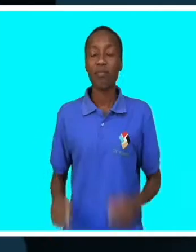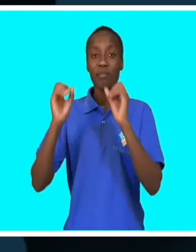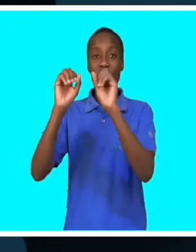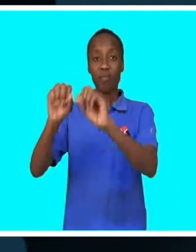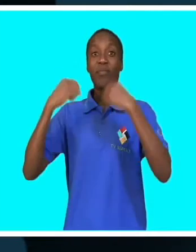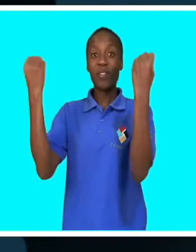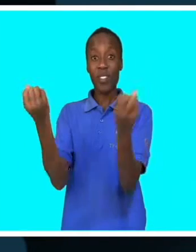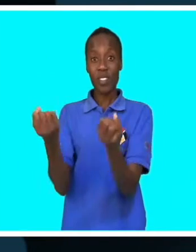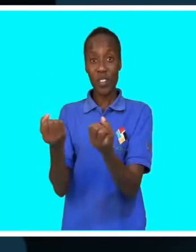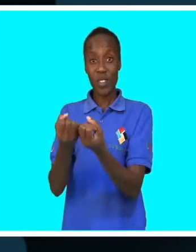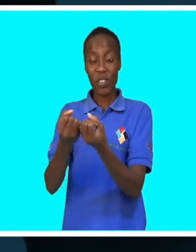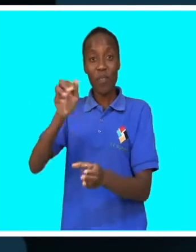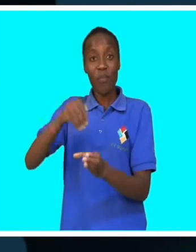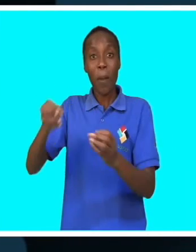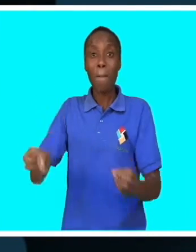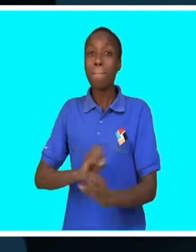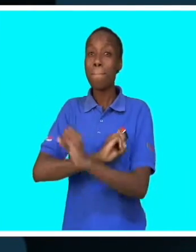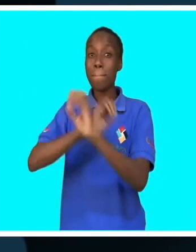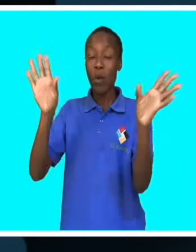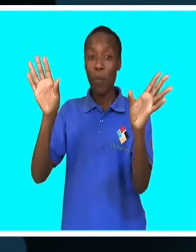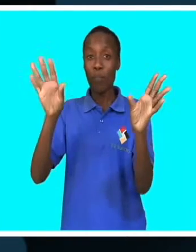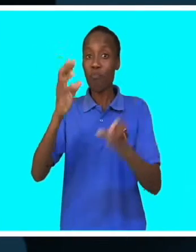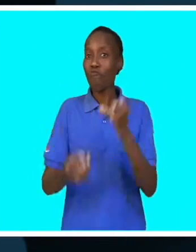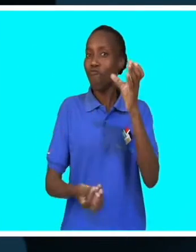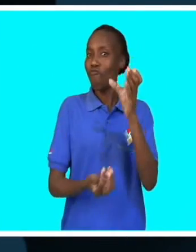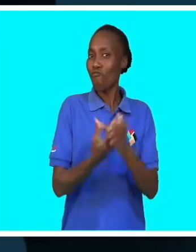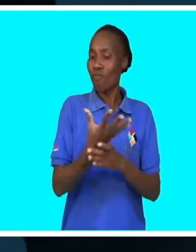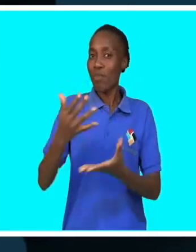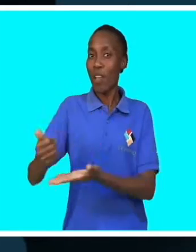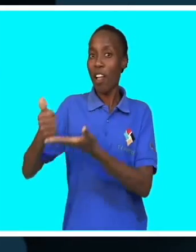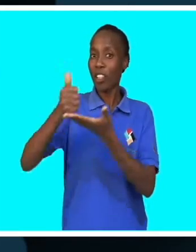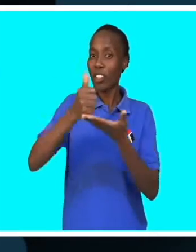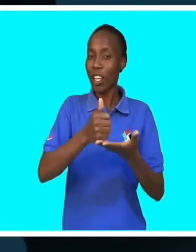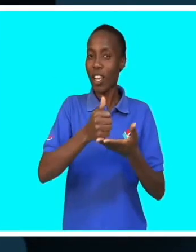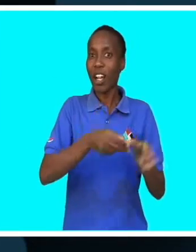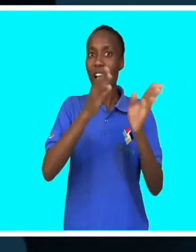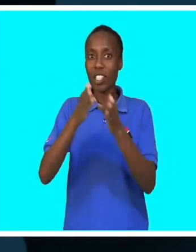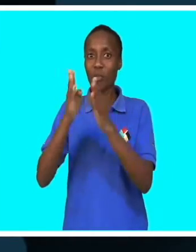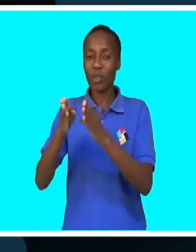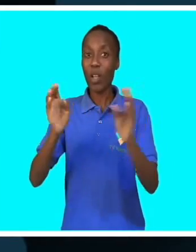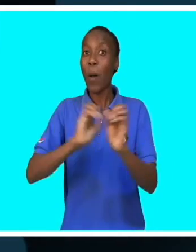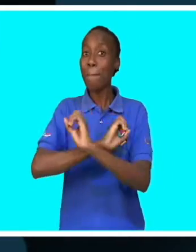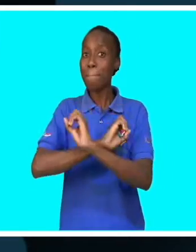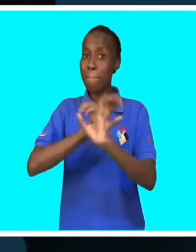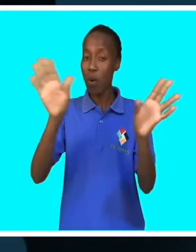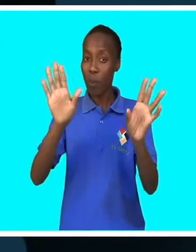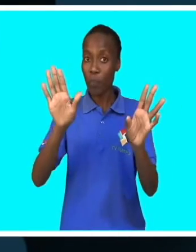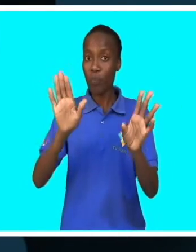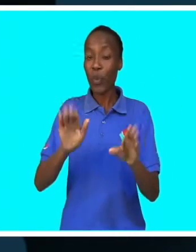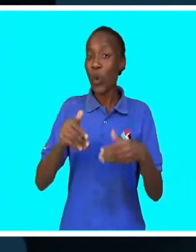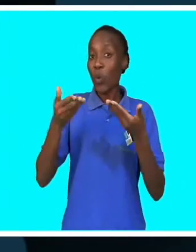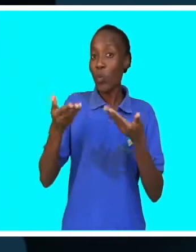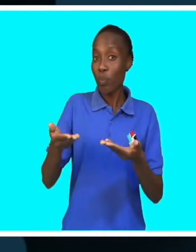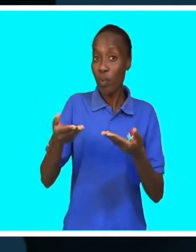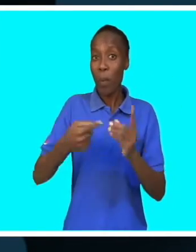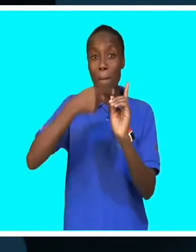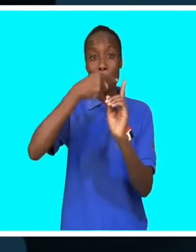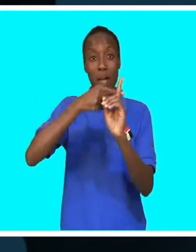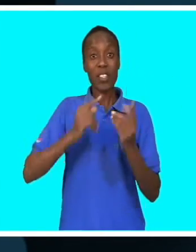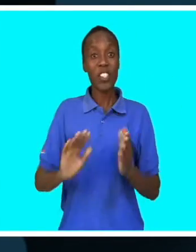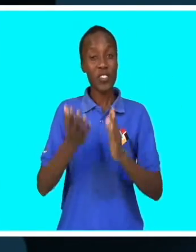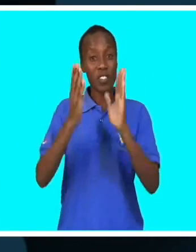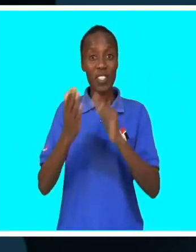A Ravim foi criada numa altura em que o foco era dar assistência às vítimas das minas. Para hoje,